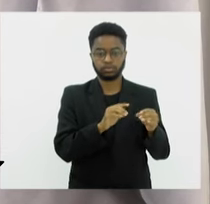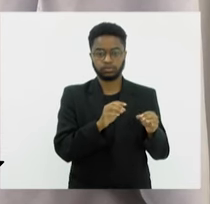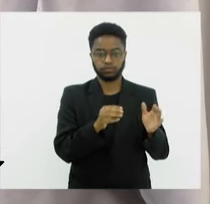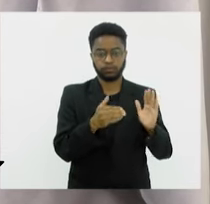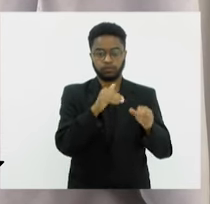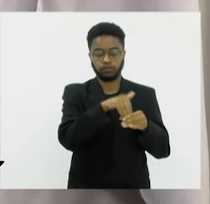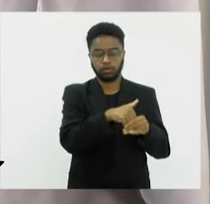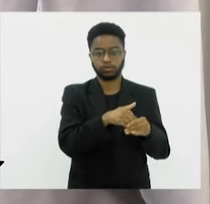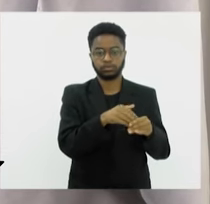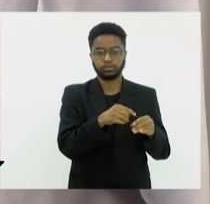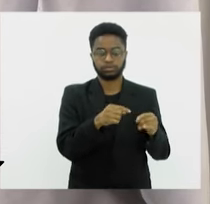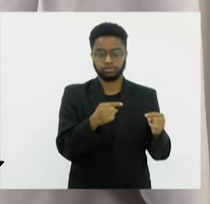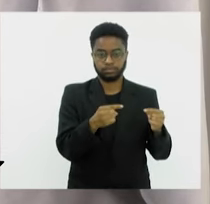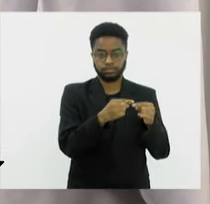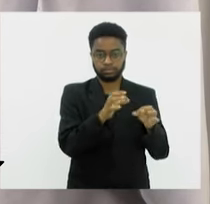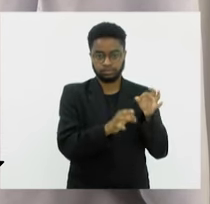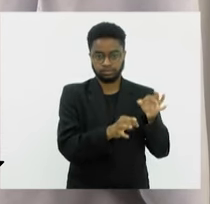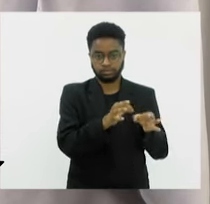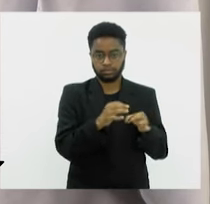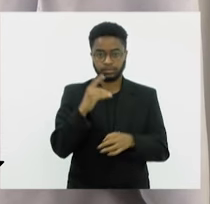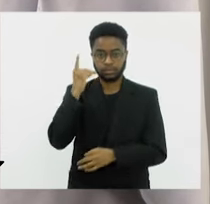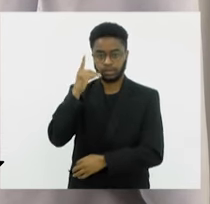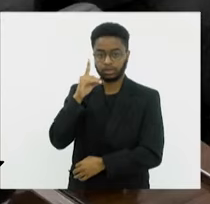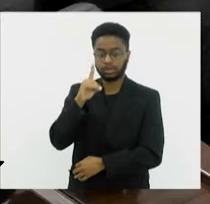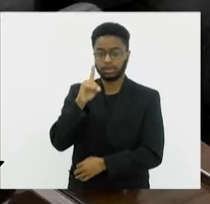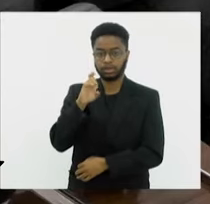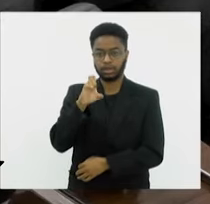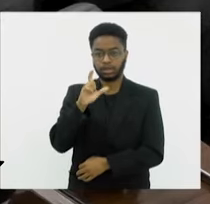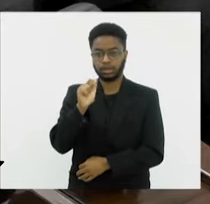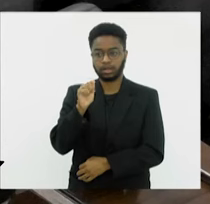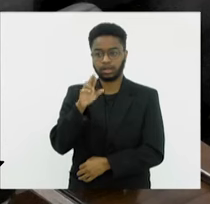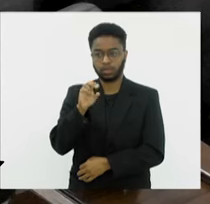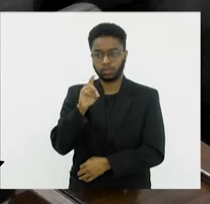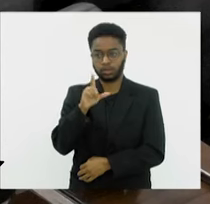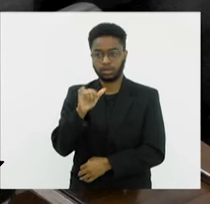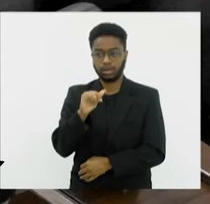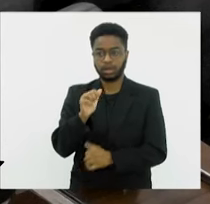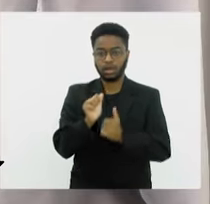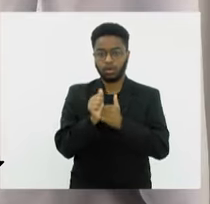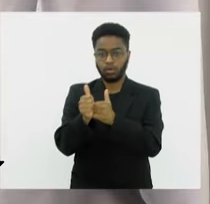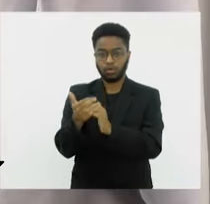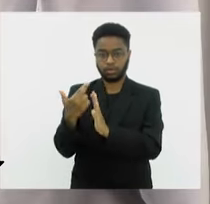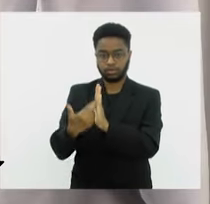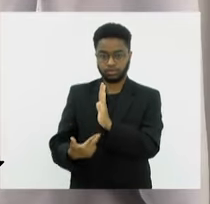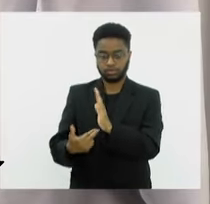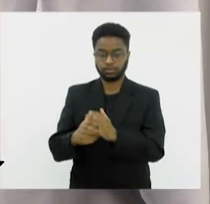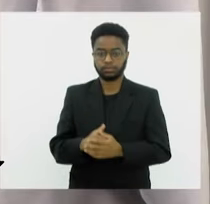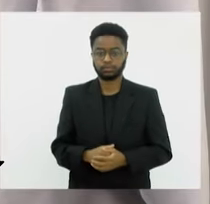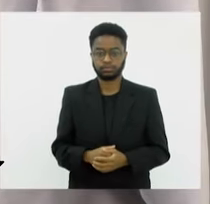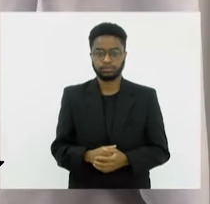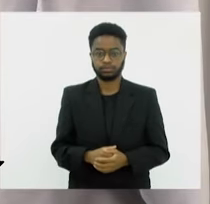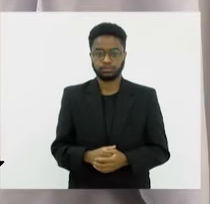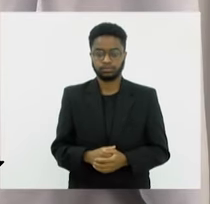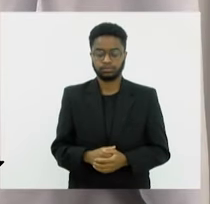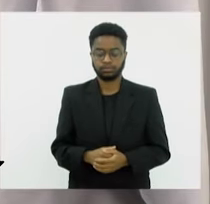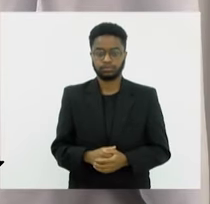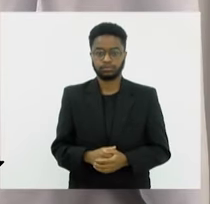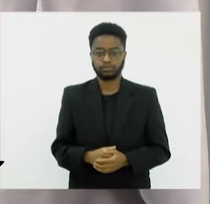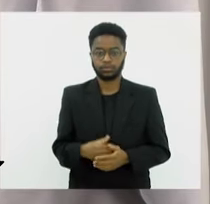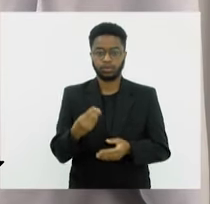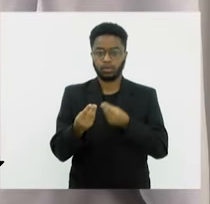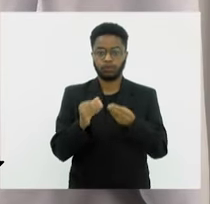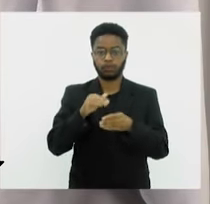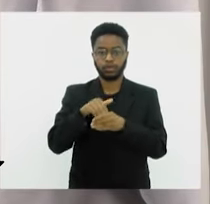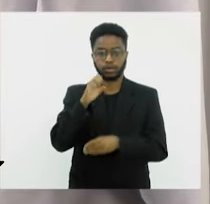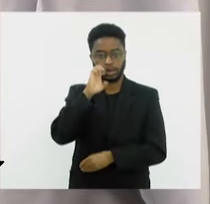Como vota, deputado Guilherme de Laroli? Senhor presidente, acompanho o relator. Com o relator pela injuridicidade. Como vota a